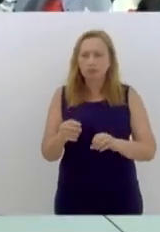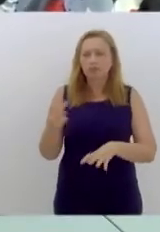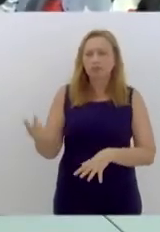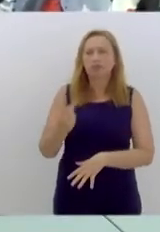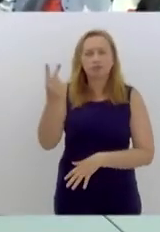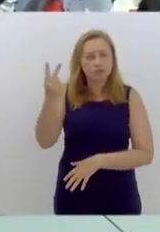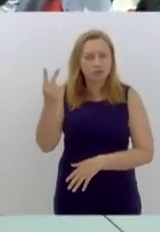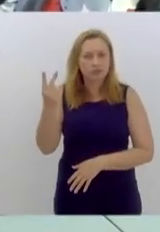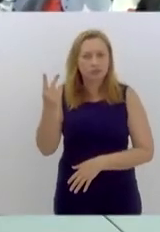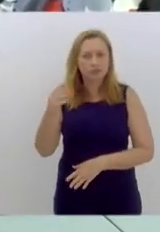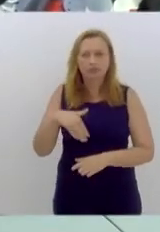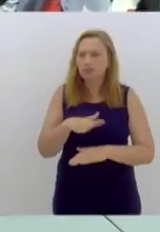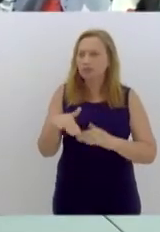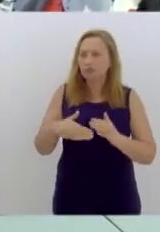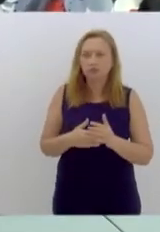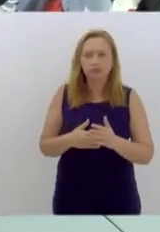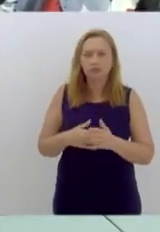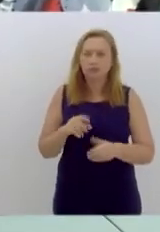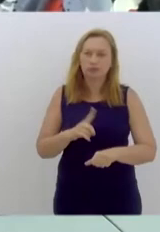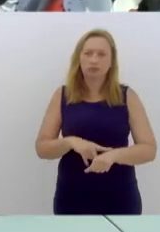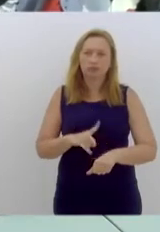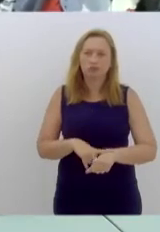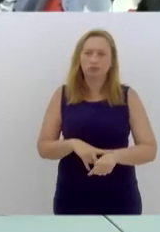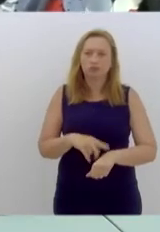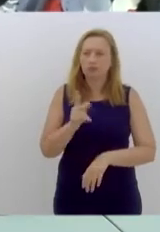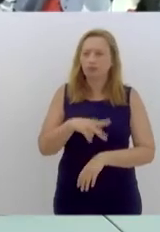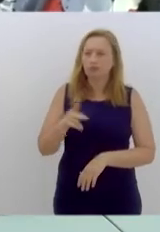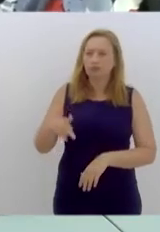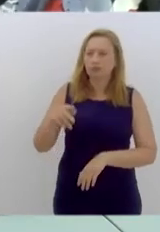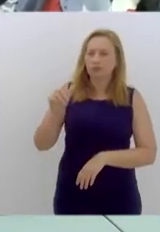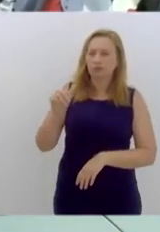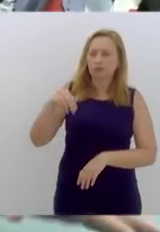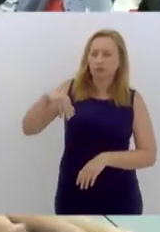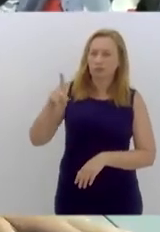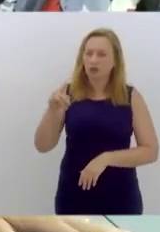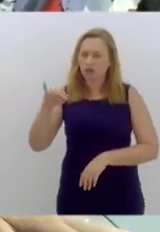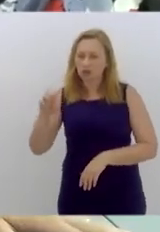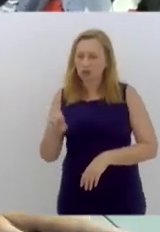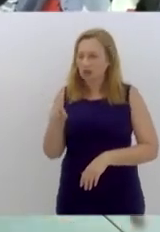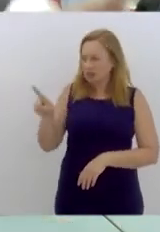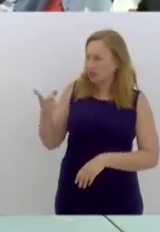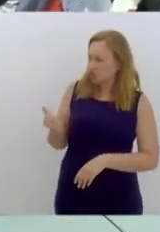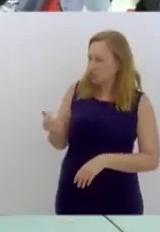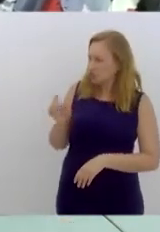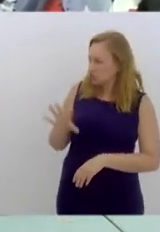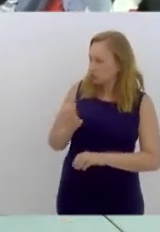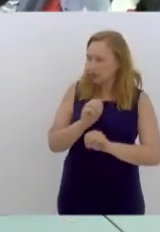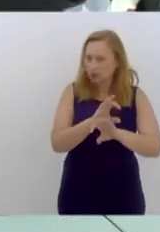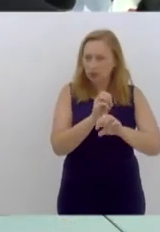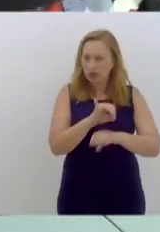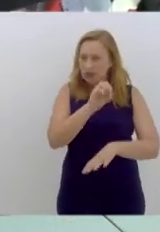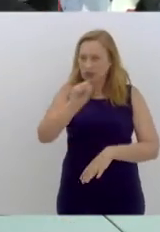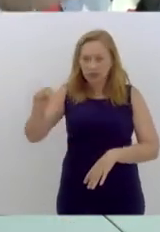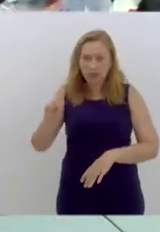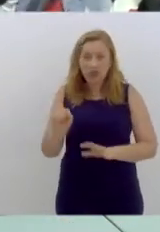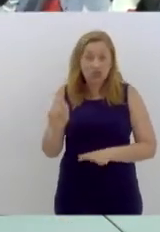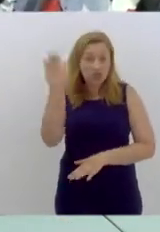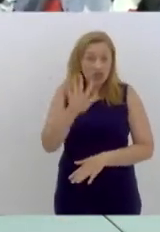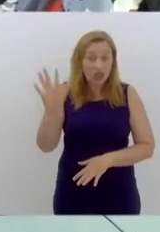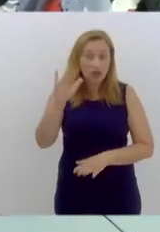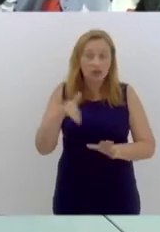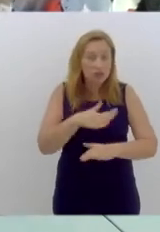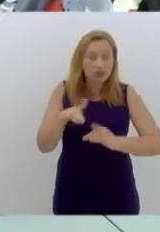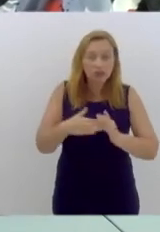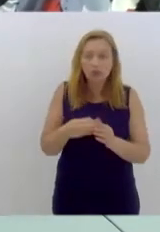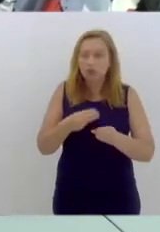prioridade em todos os aspectos, professora Malvina, porque esse dinheiro aqui não é o dinheiro que vem só para a educação. Esse é um ICMS geral, que vai para todo